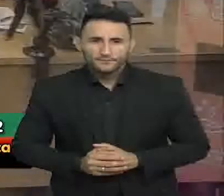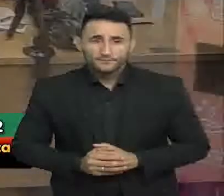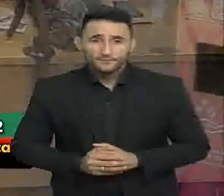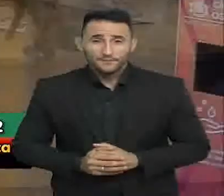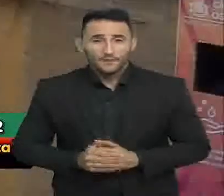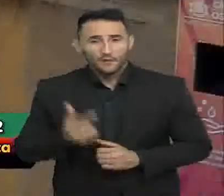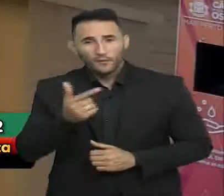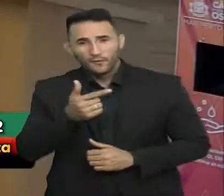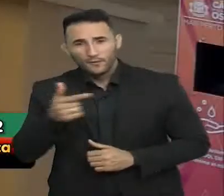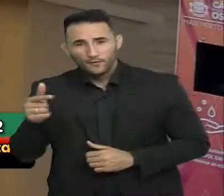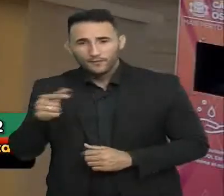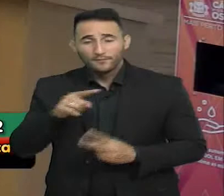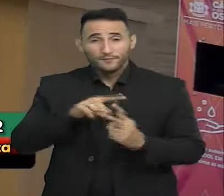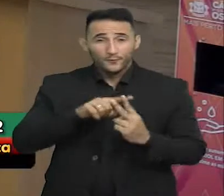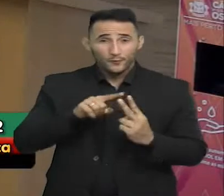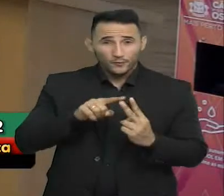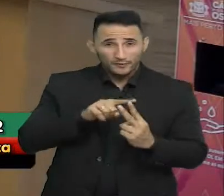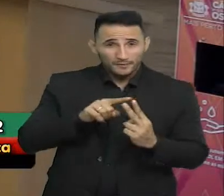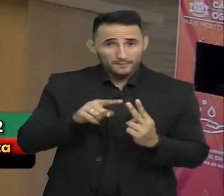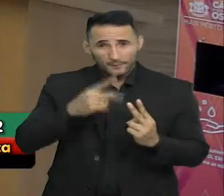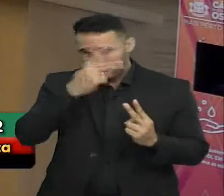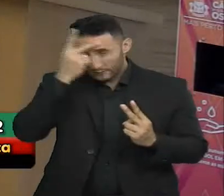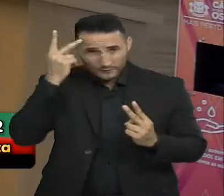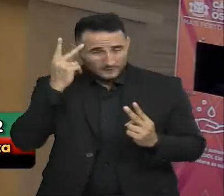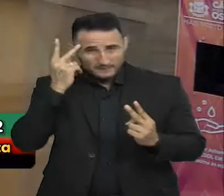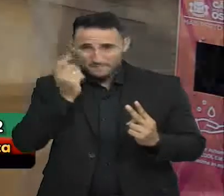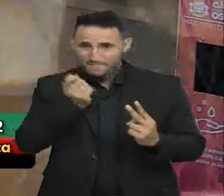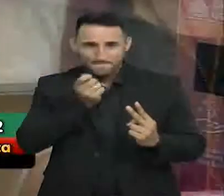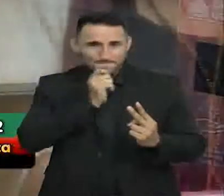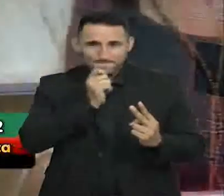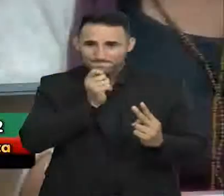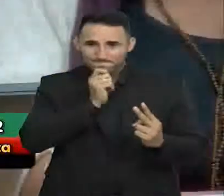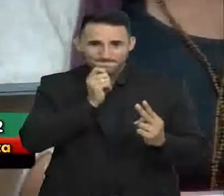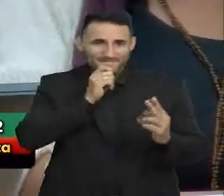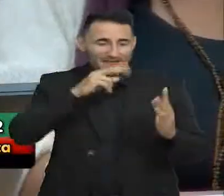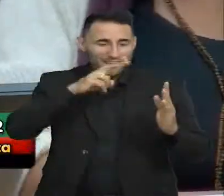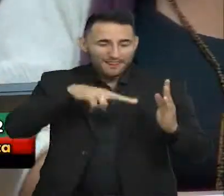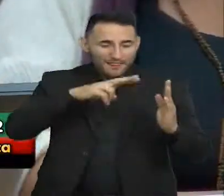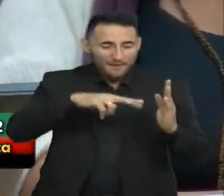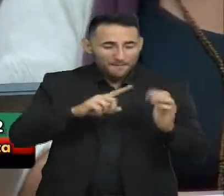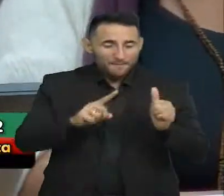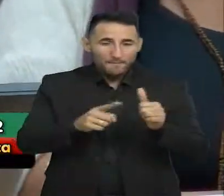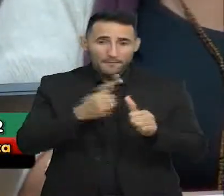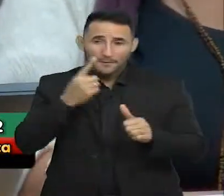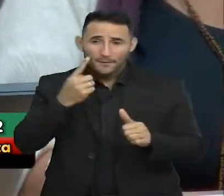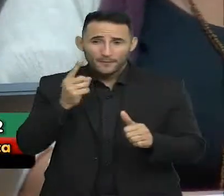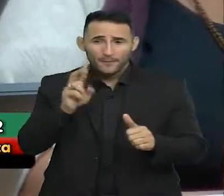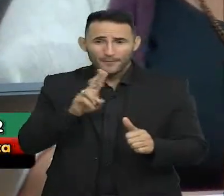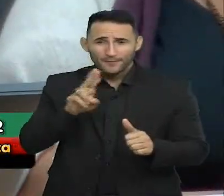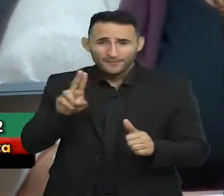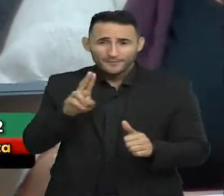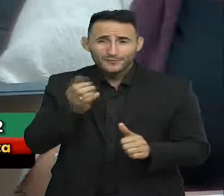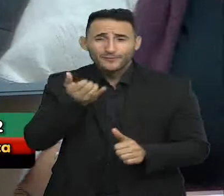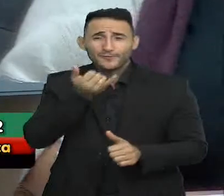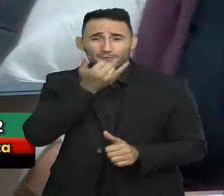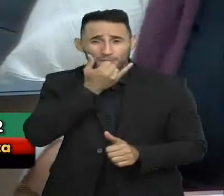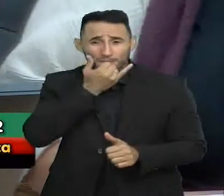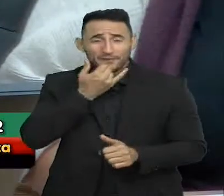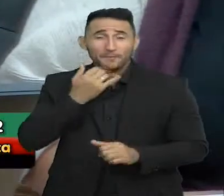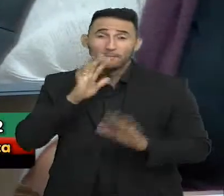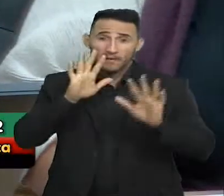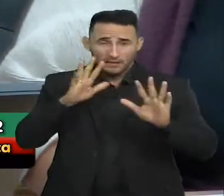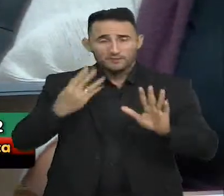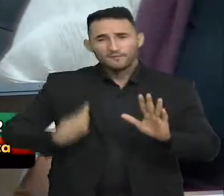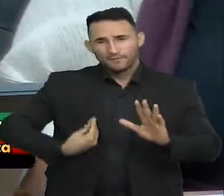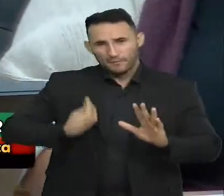E outras duas pessoas que eu, infelizmente, não consegui ler o primeiro nome, me perdoem, que também estão